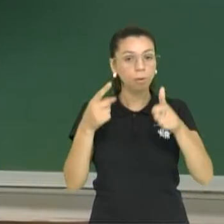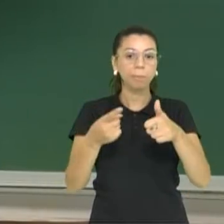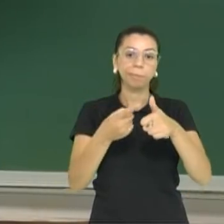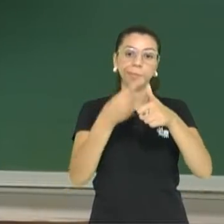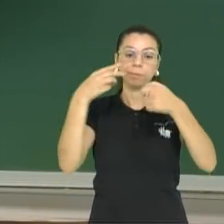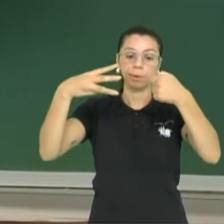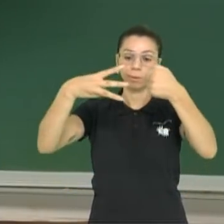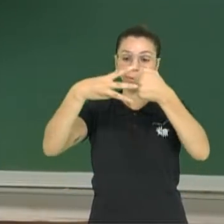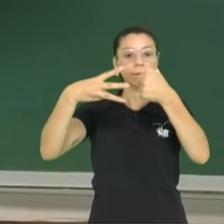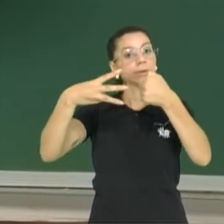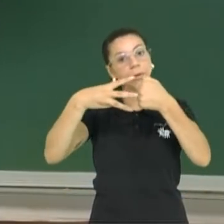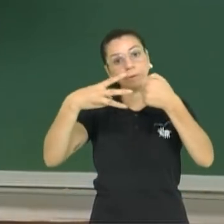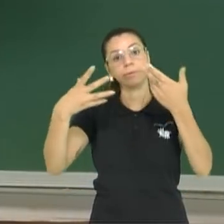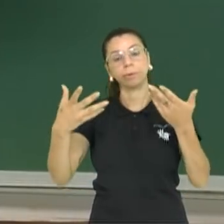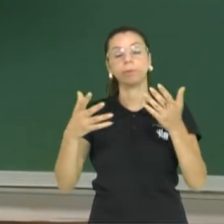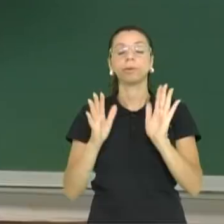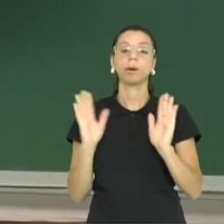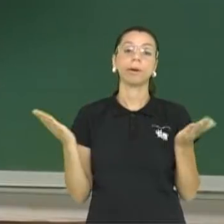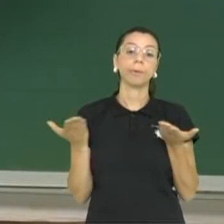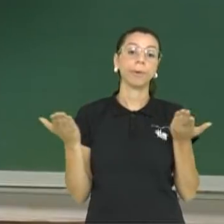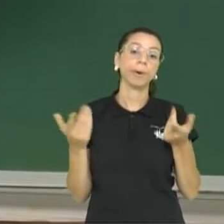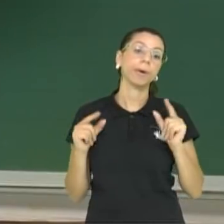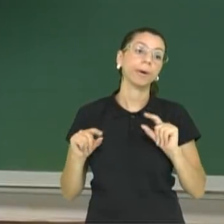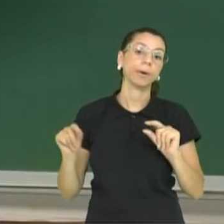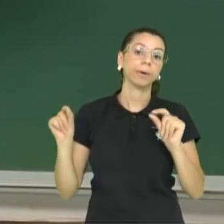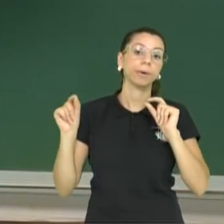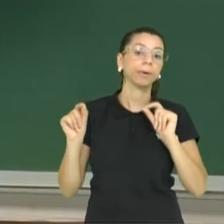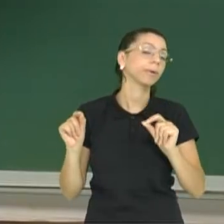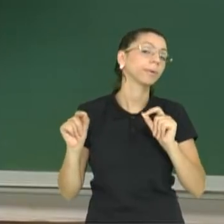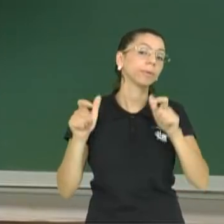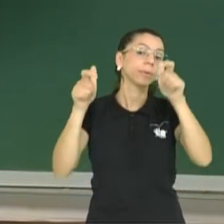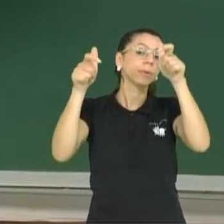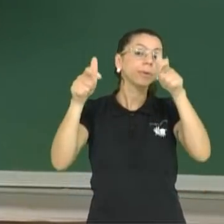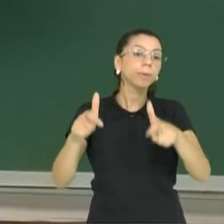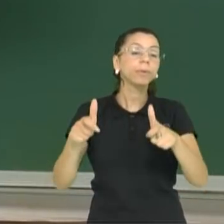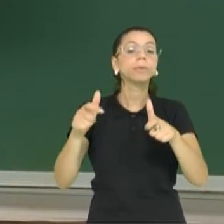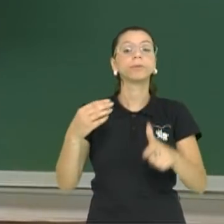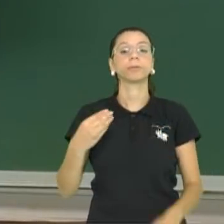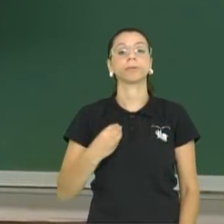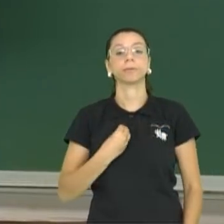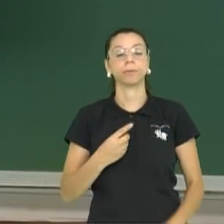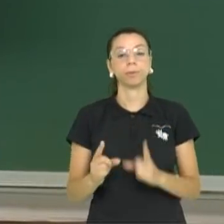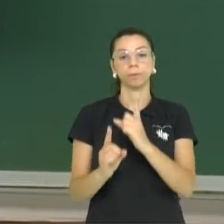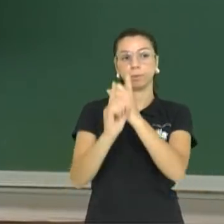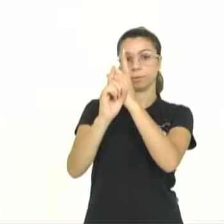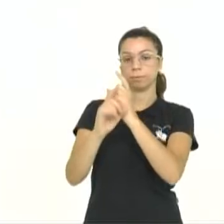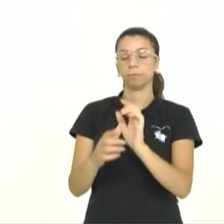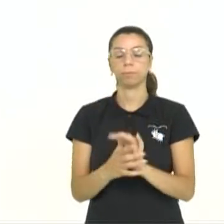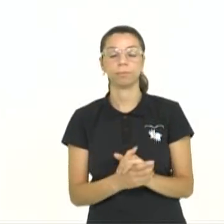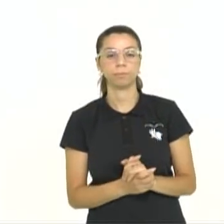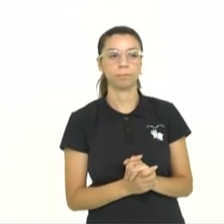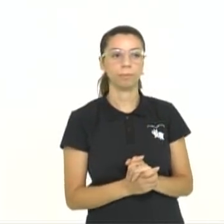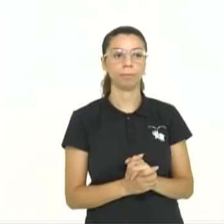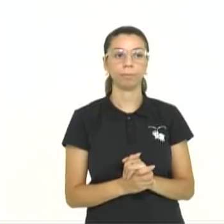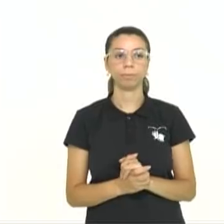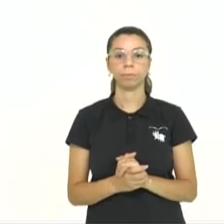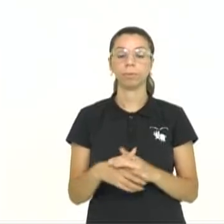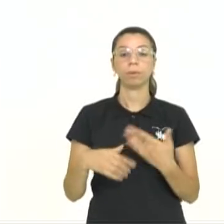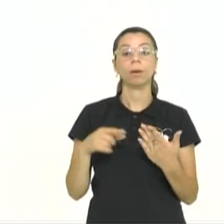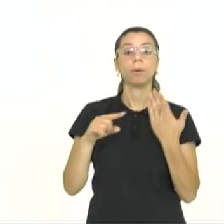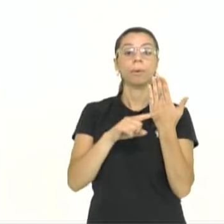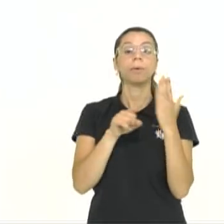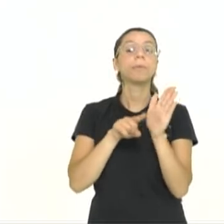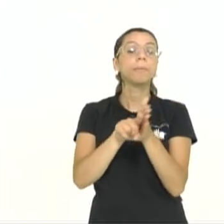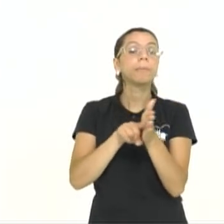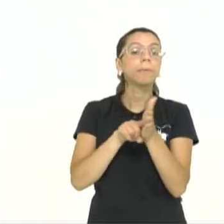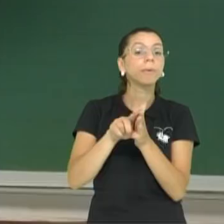viu a célula propriamente dita, aonde a célula ficava. Então, vamos adiante? Esse importante pesquisador, qual